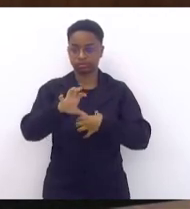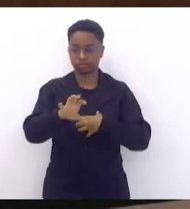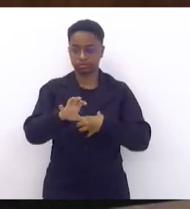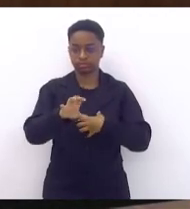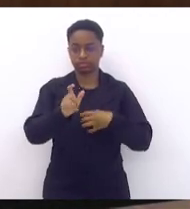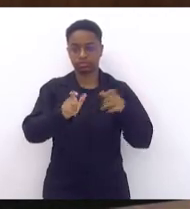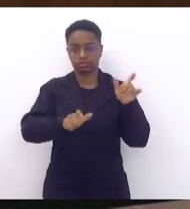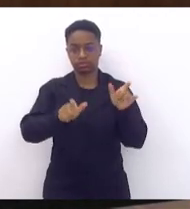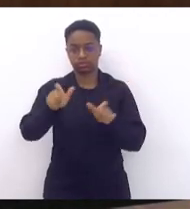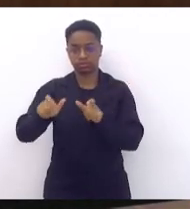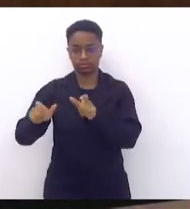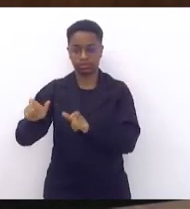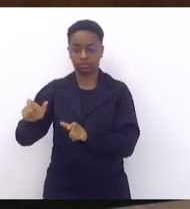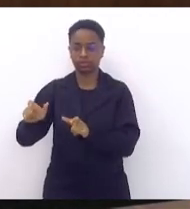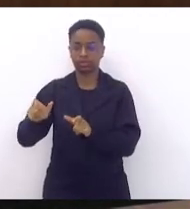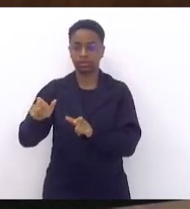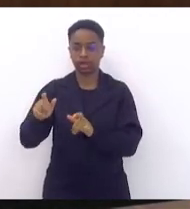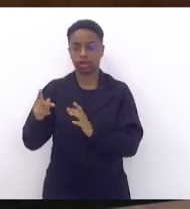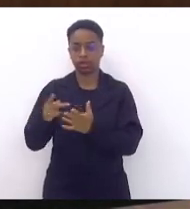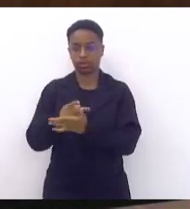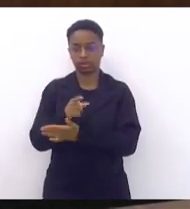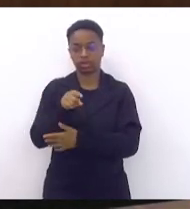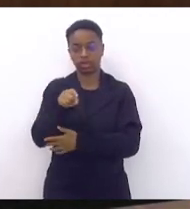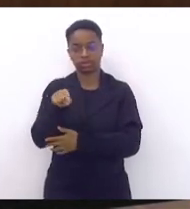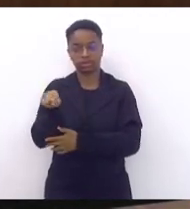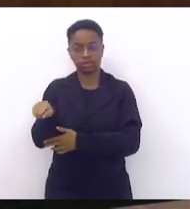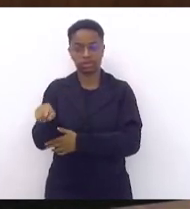está acontecendo ali no Rio Grande do Sul,